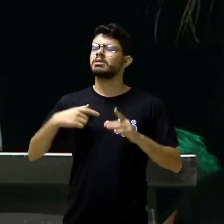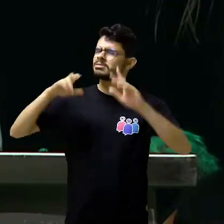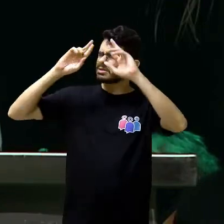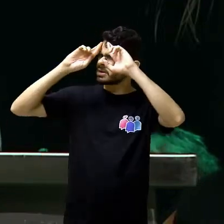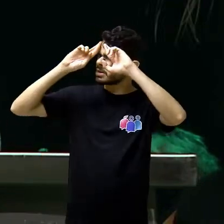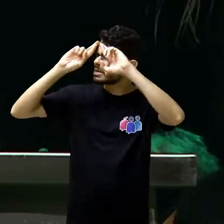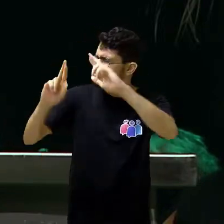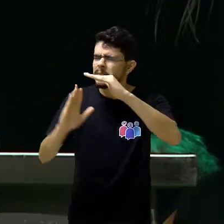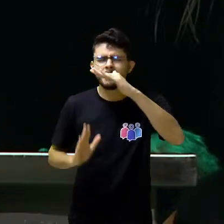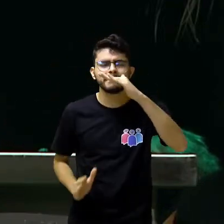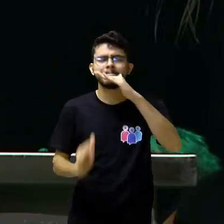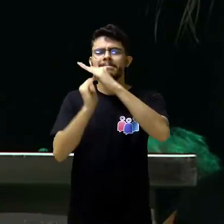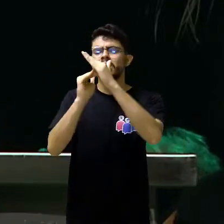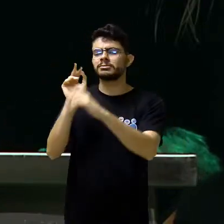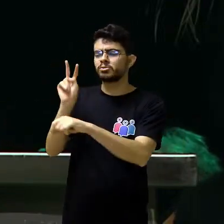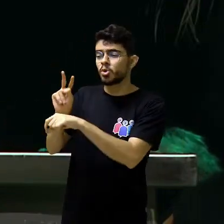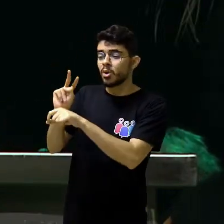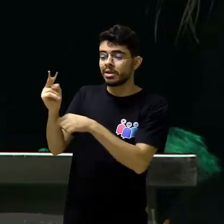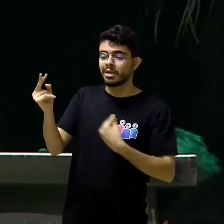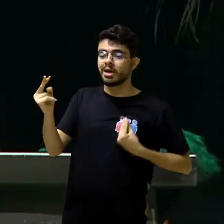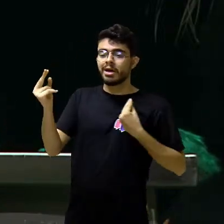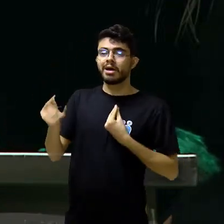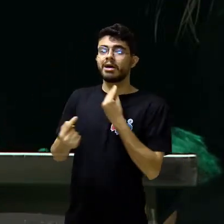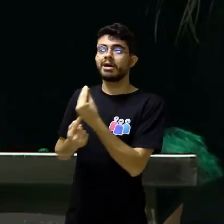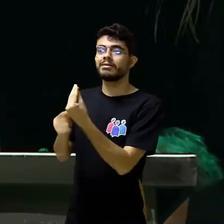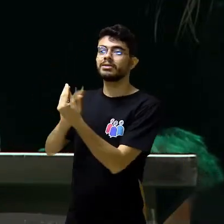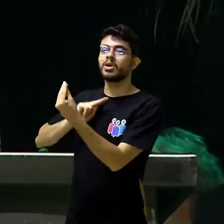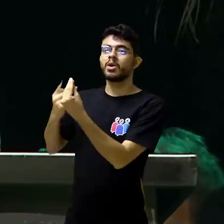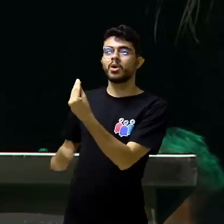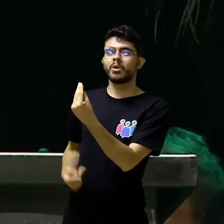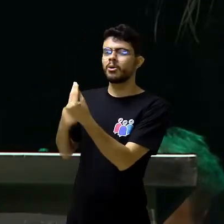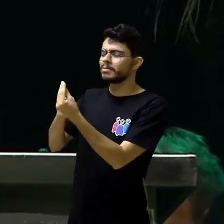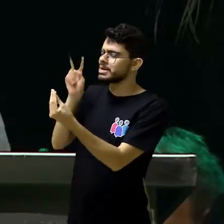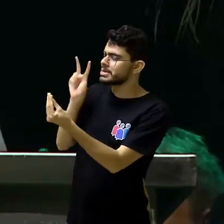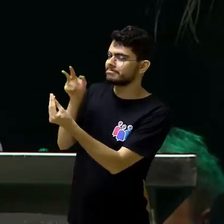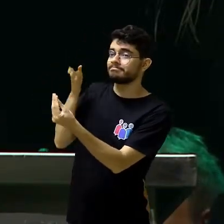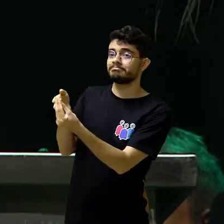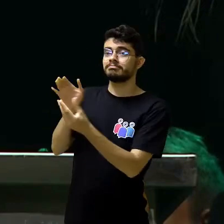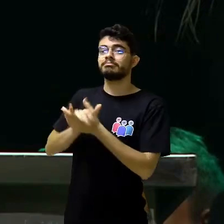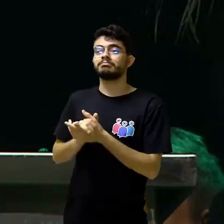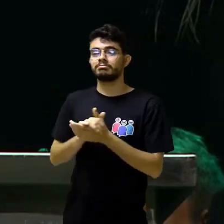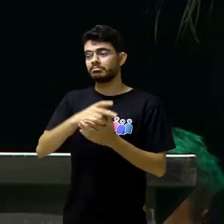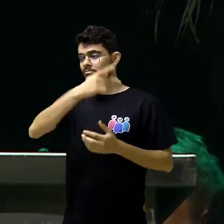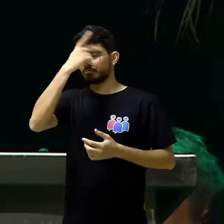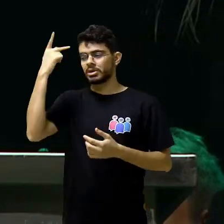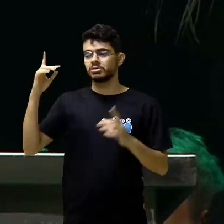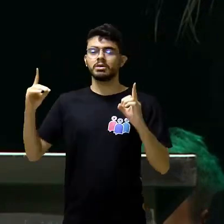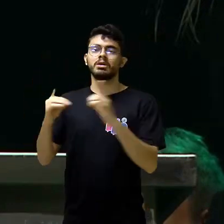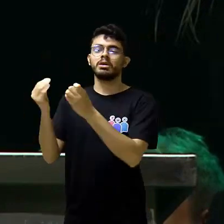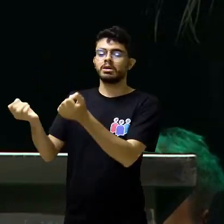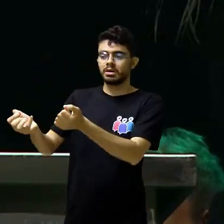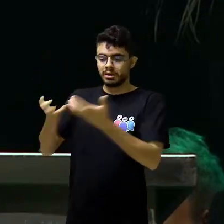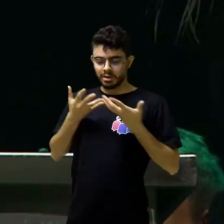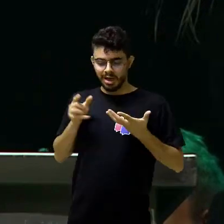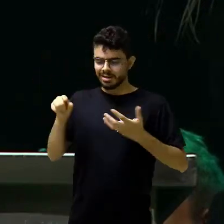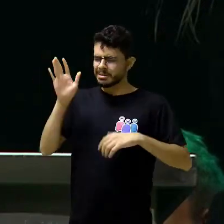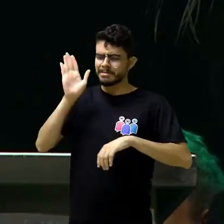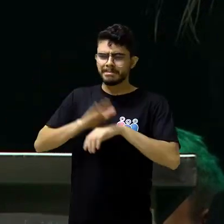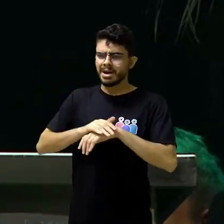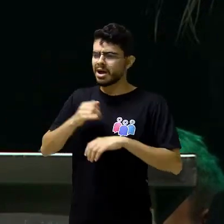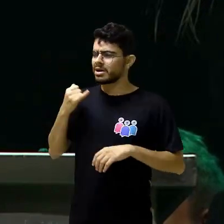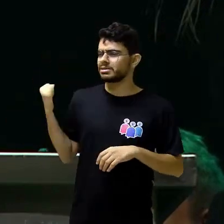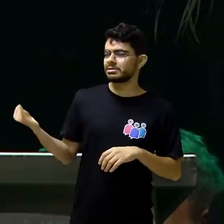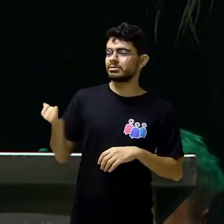respeito pela vida humana. Os pacientes colocam em nossas mãos o que têm de